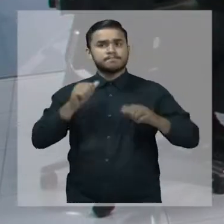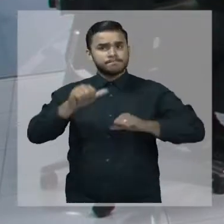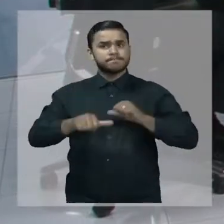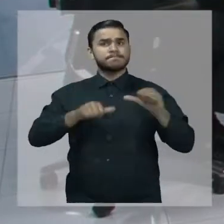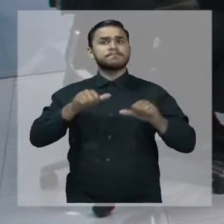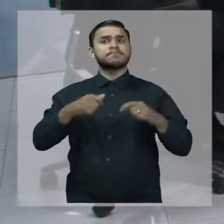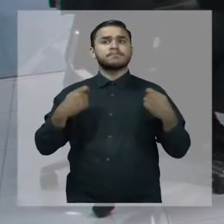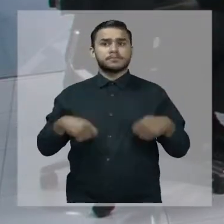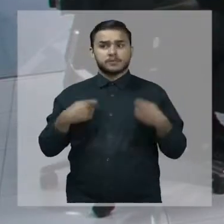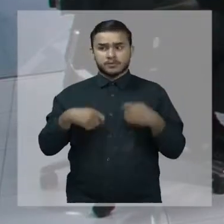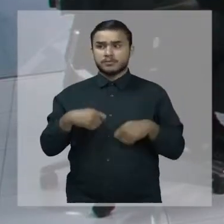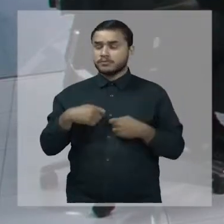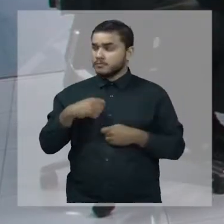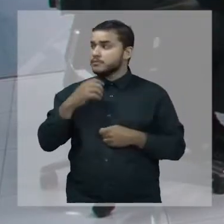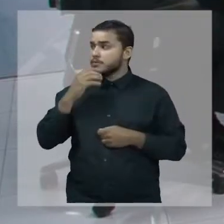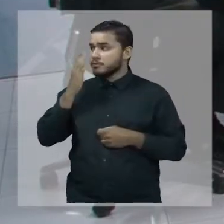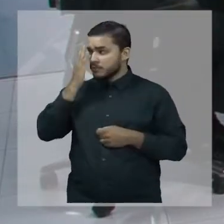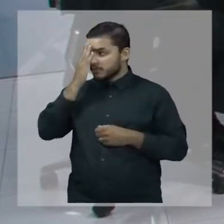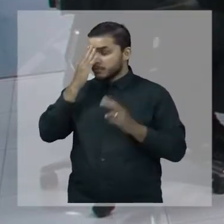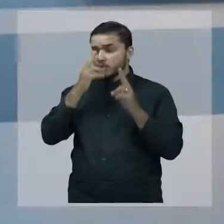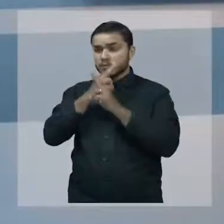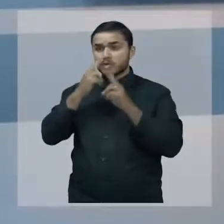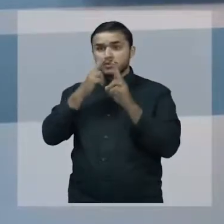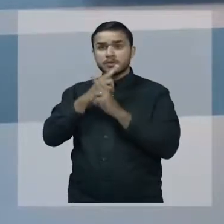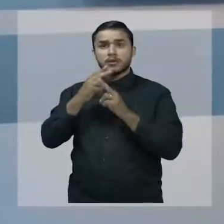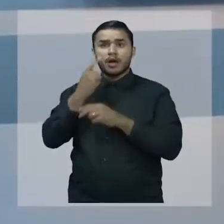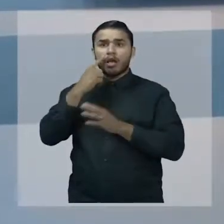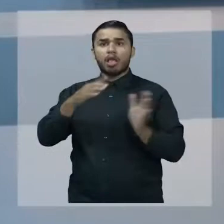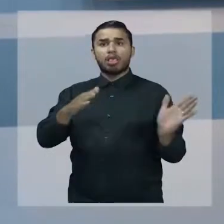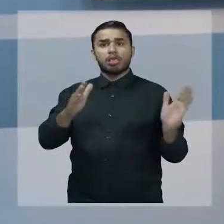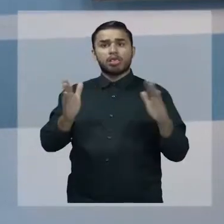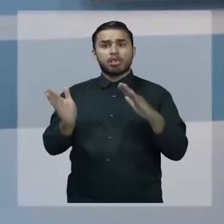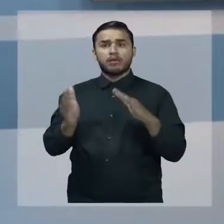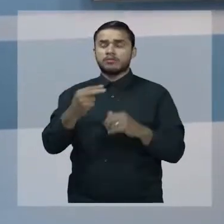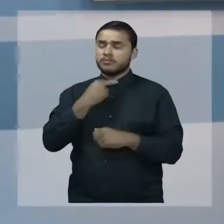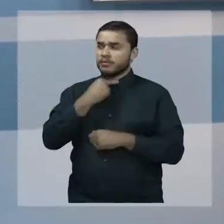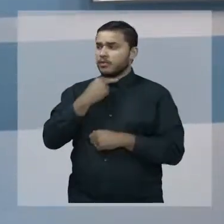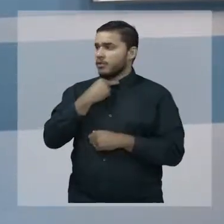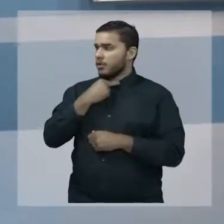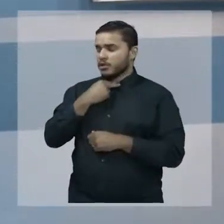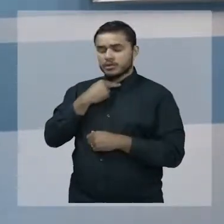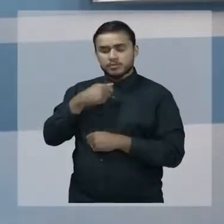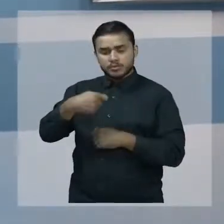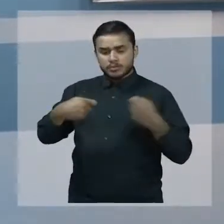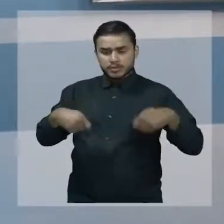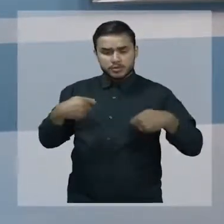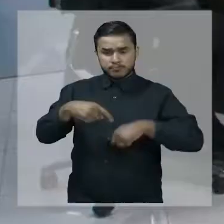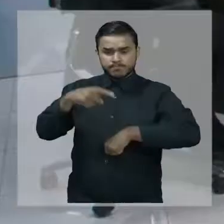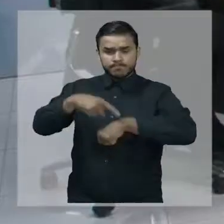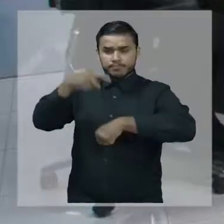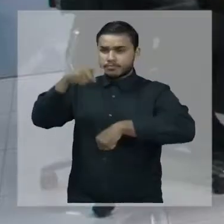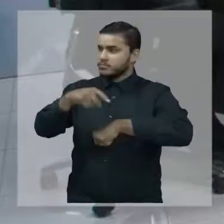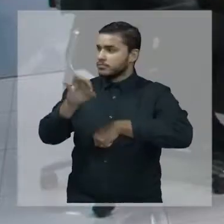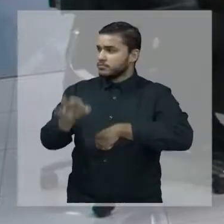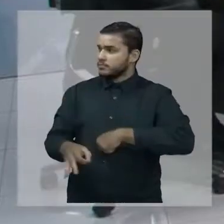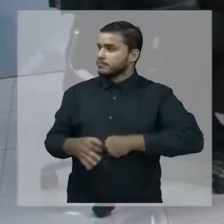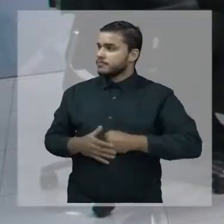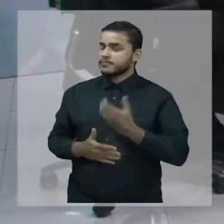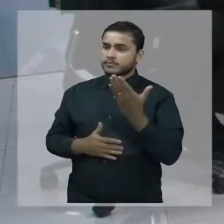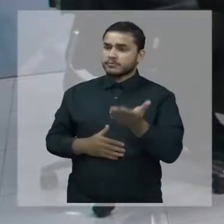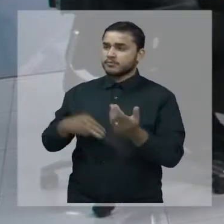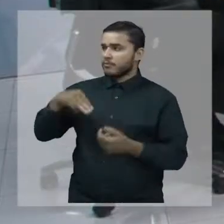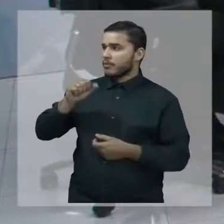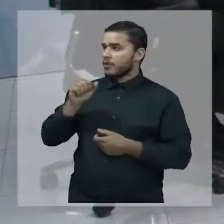enfrentadas e corrigidas sob pena de se agravar e não há mais como postergar. Eu queria colocar o professor Martônio e o